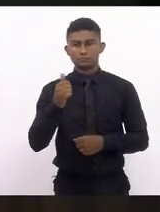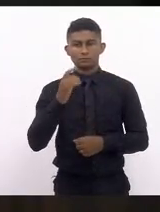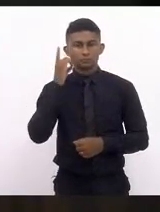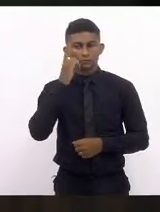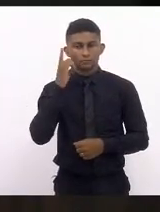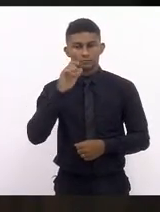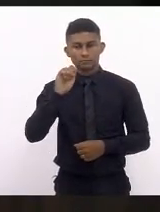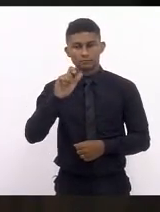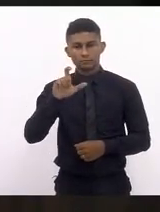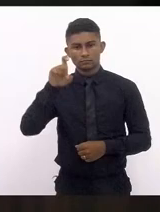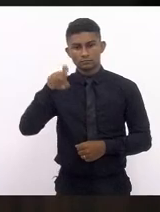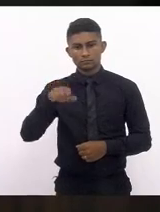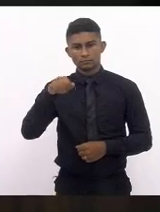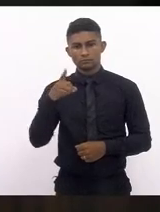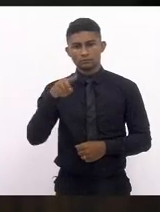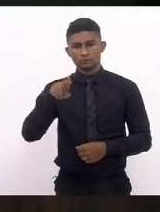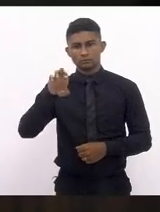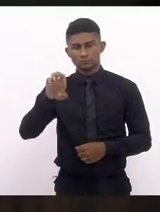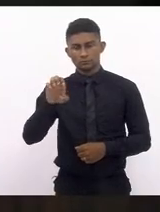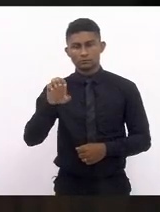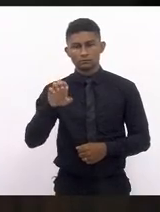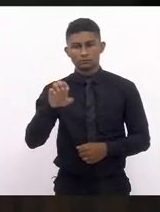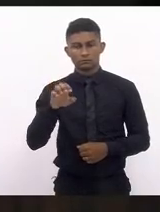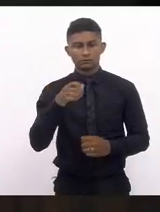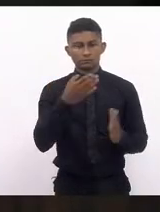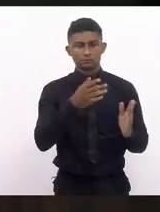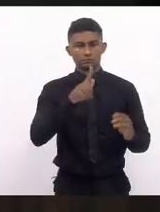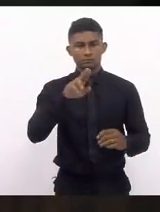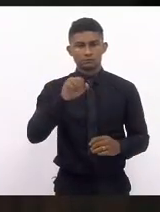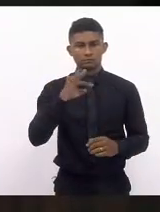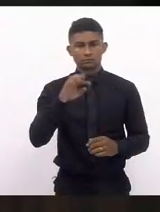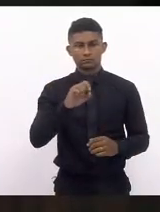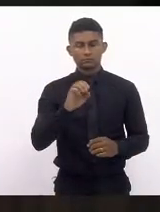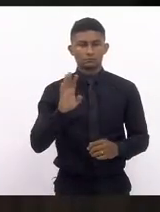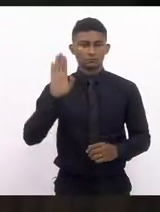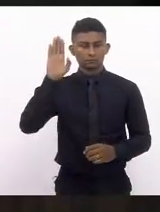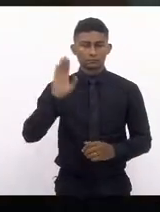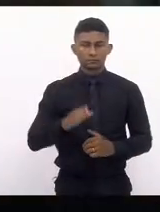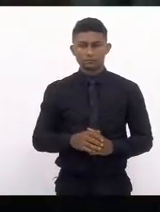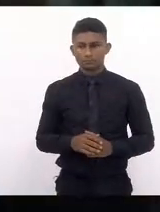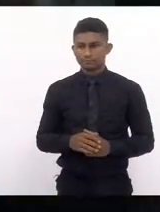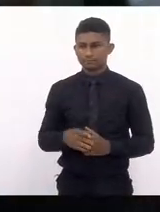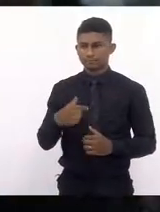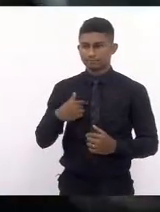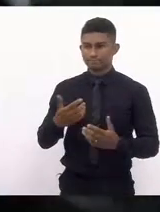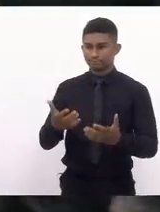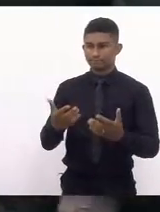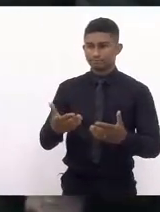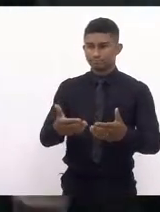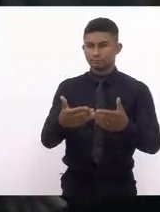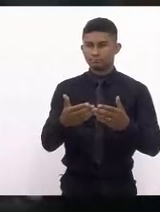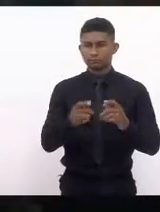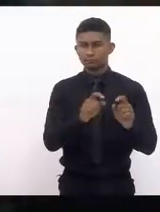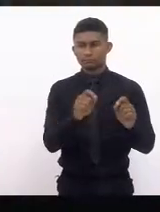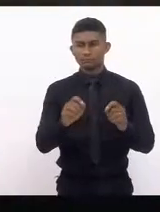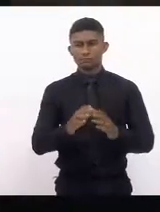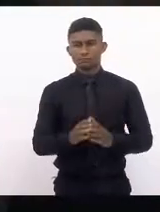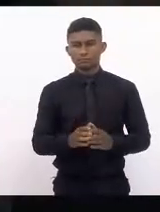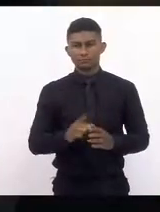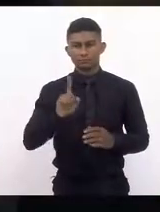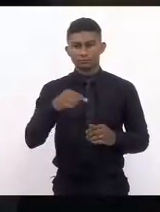Alexandre Freitas Deputado Gustavo Chaves questão de ordem Presidente gostaria de pedir vossa excelência' inclusão